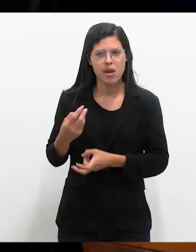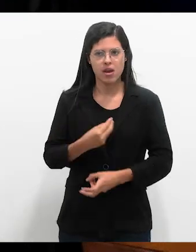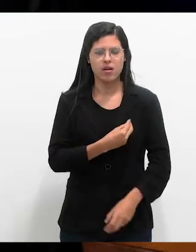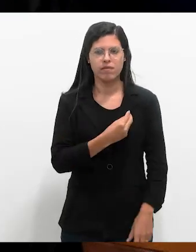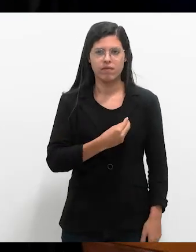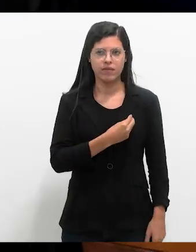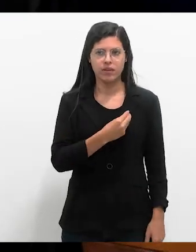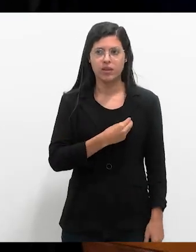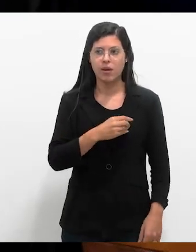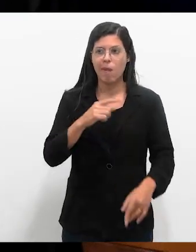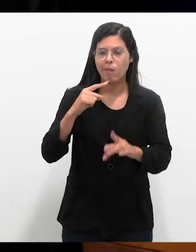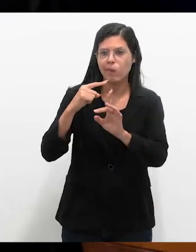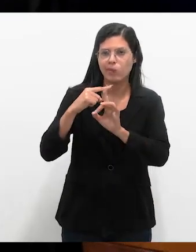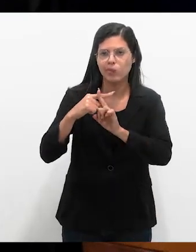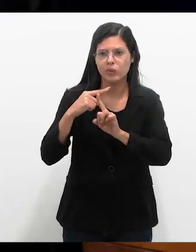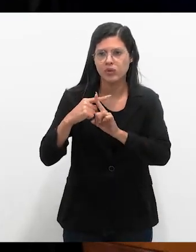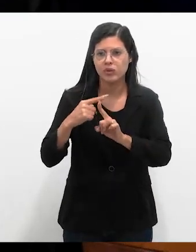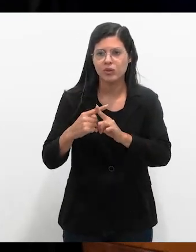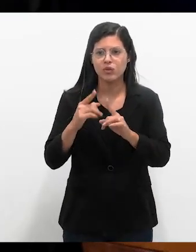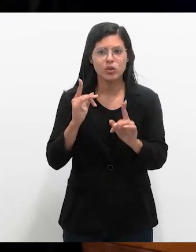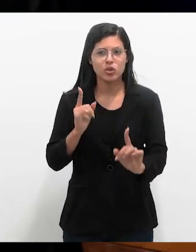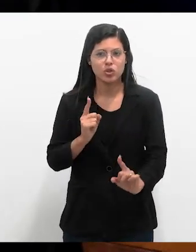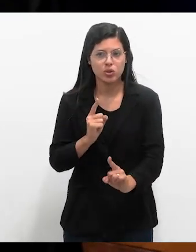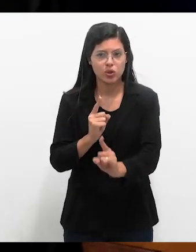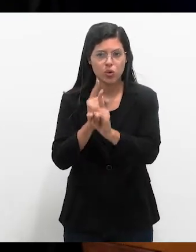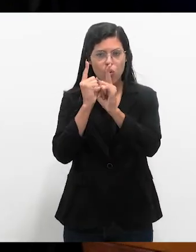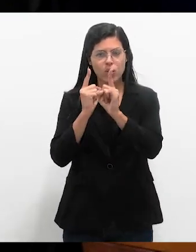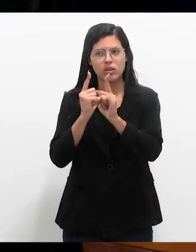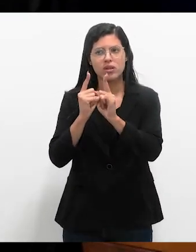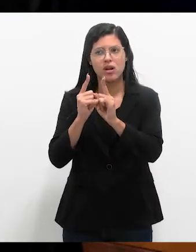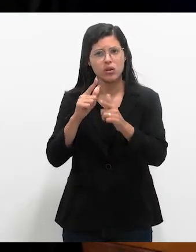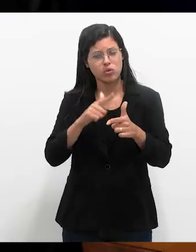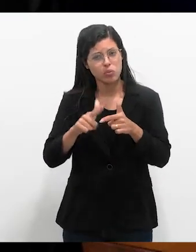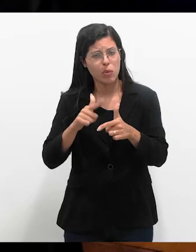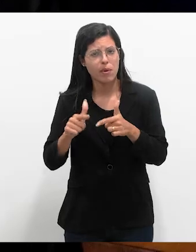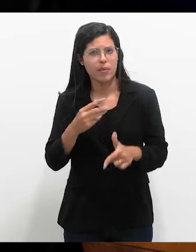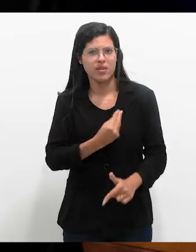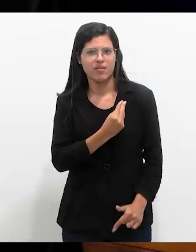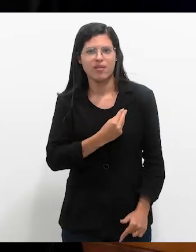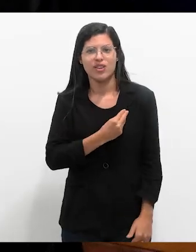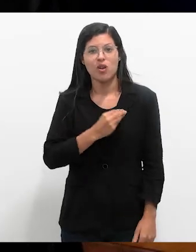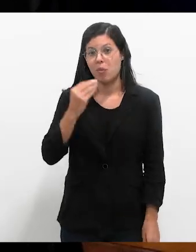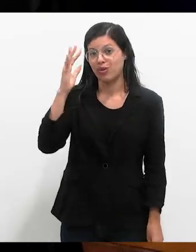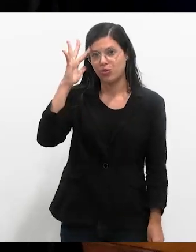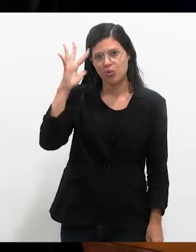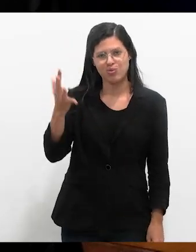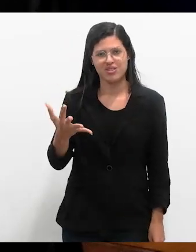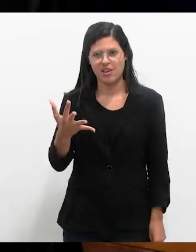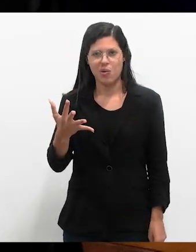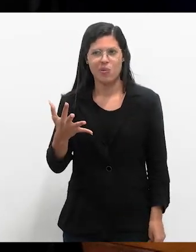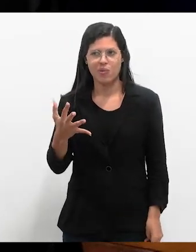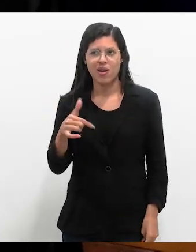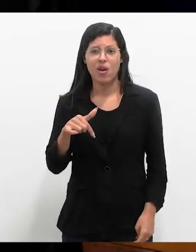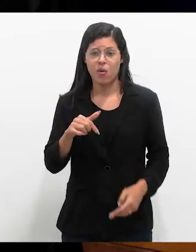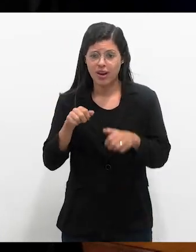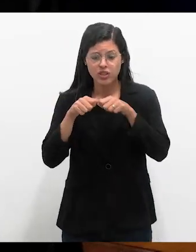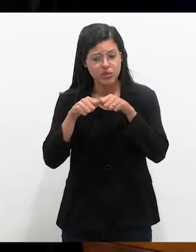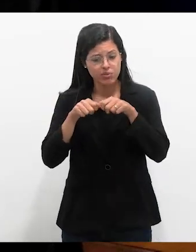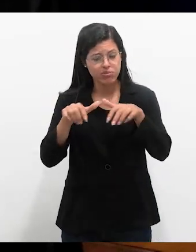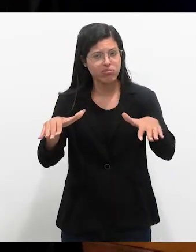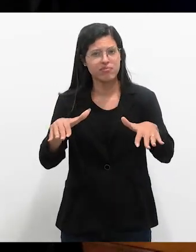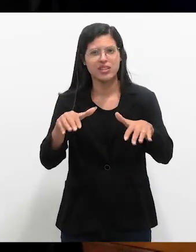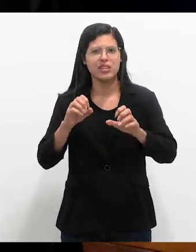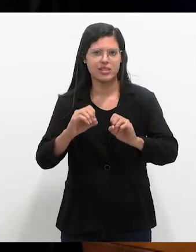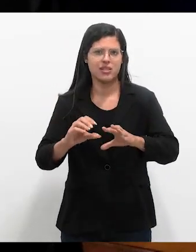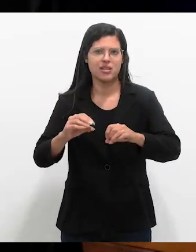maneira muito positiva de encontrar ali, nas adversidades da vida, uma saída. É muito isso que a gente propaga dentro de